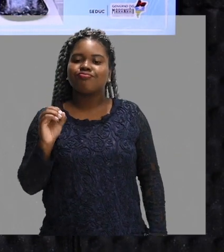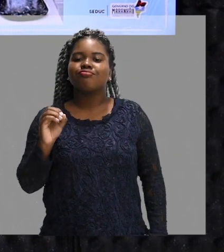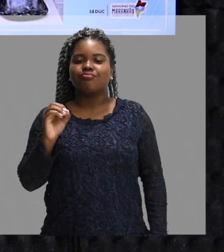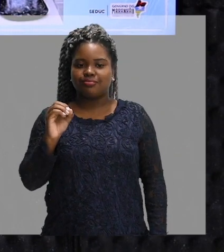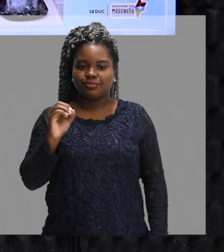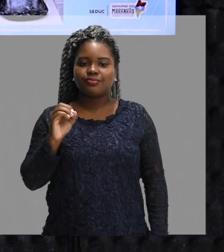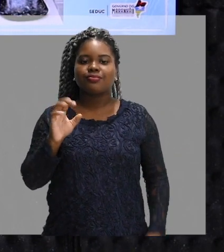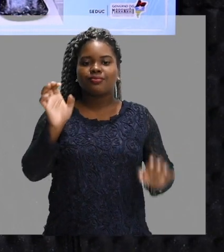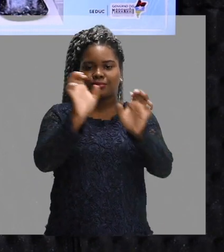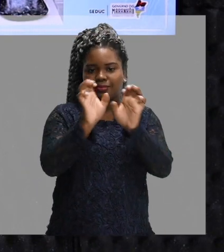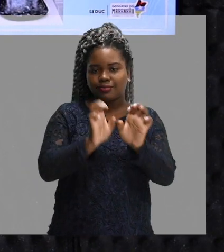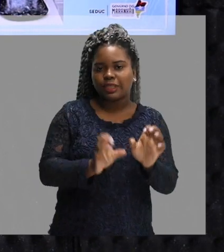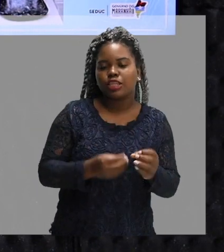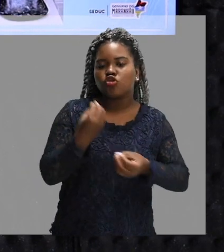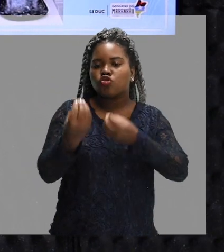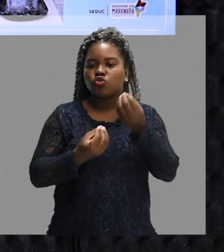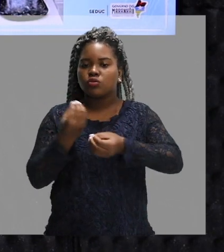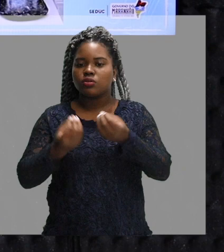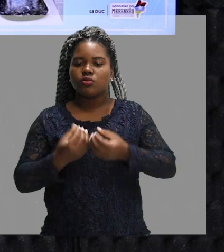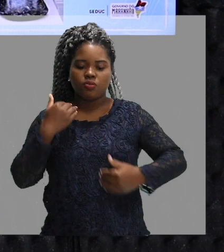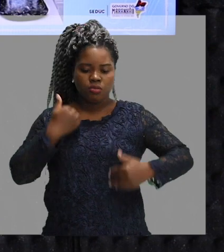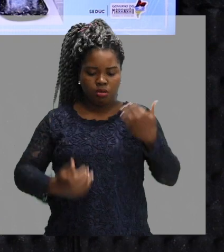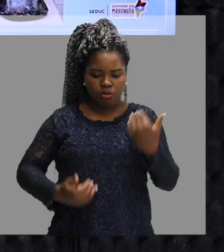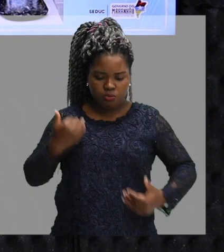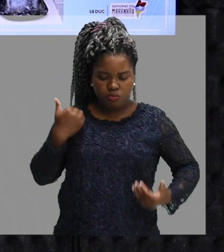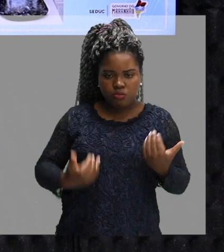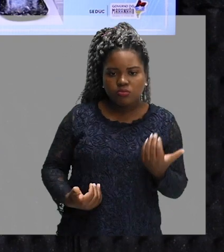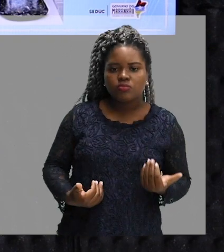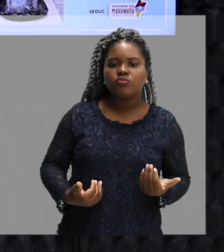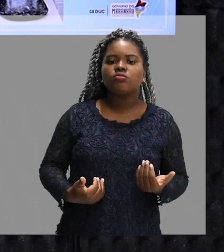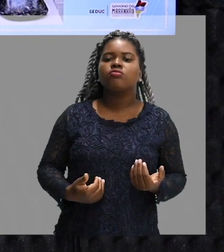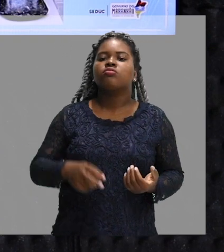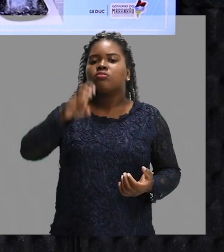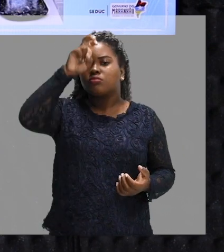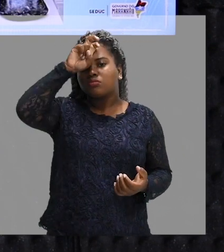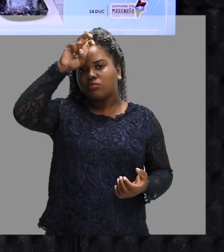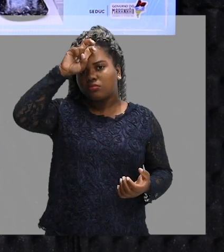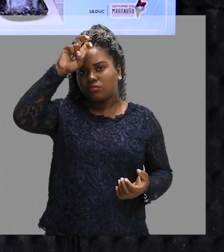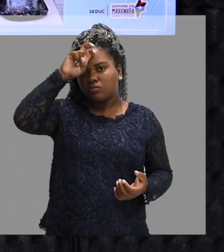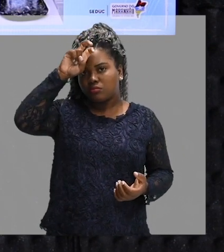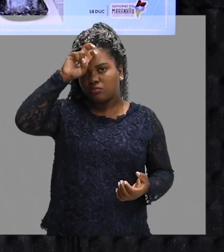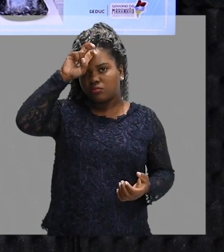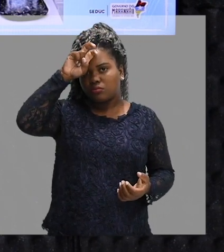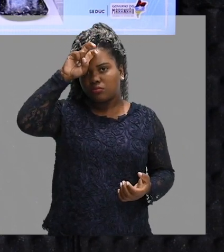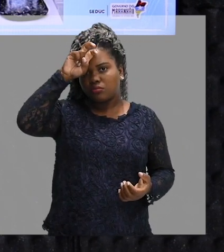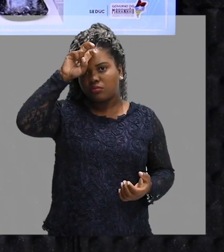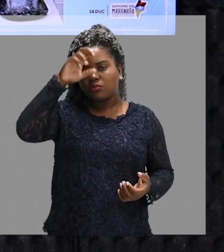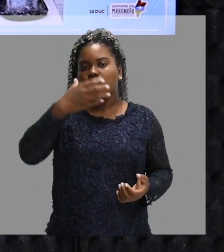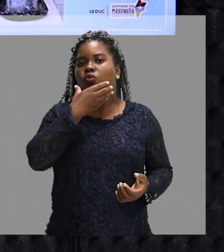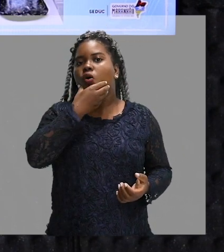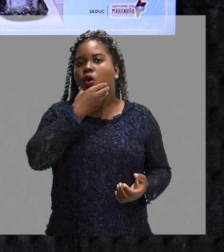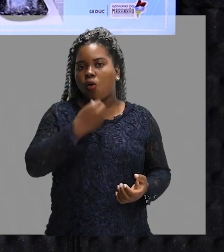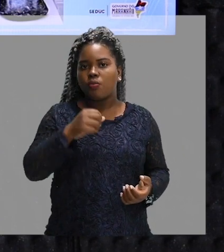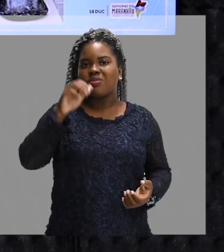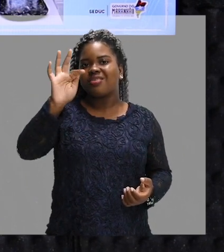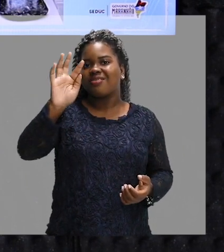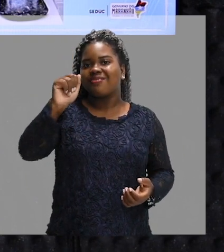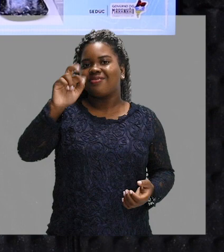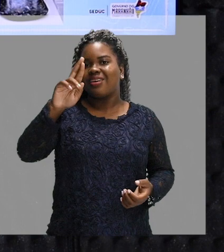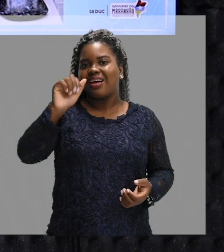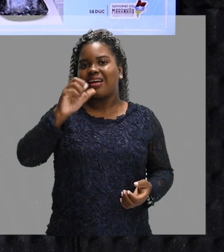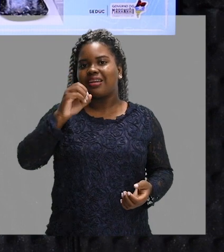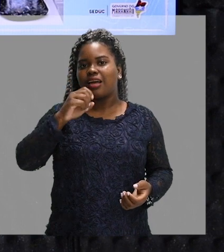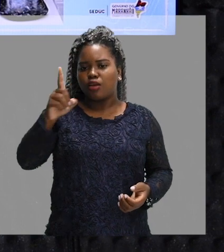de manuseio do corpo do faraó para manter o corpo inteiro para